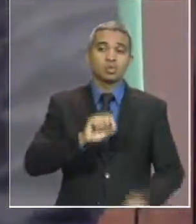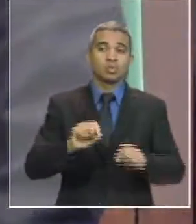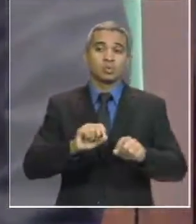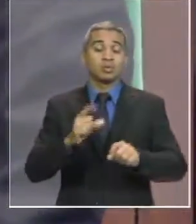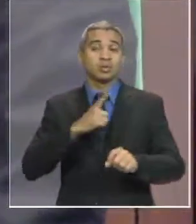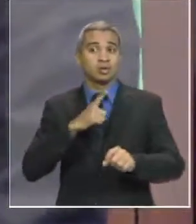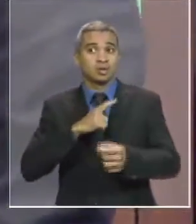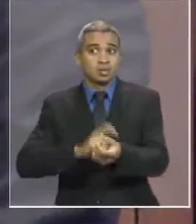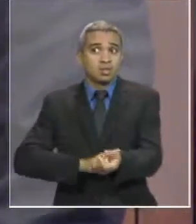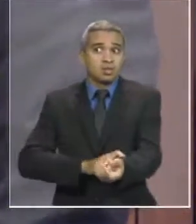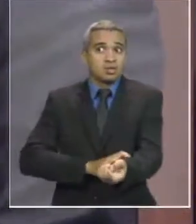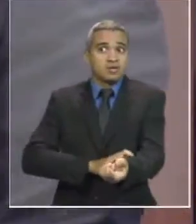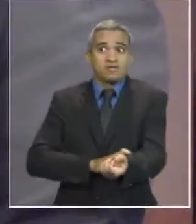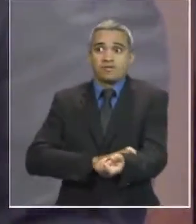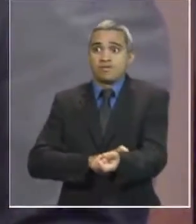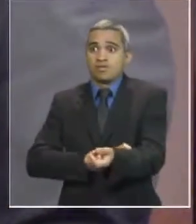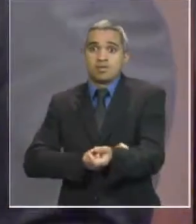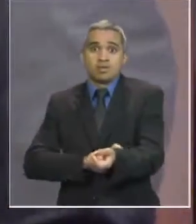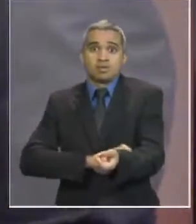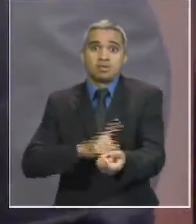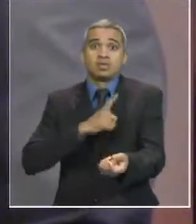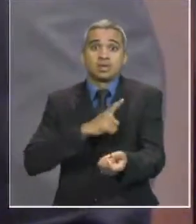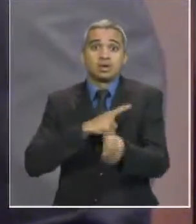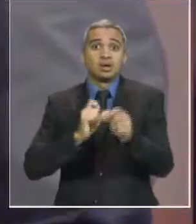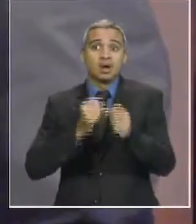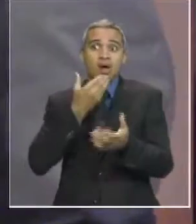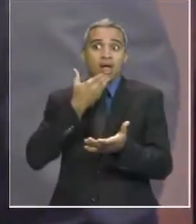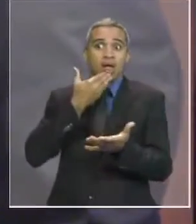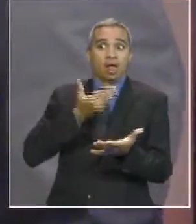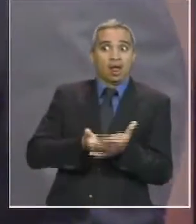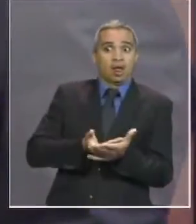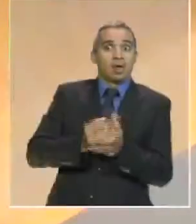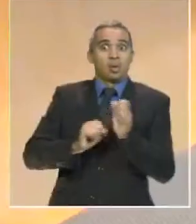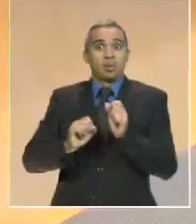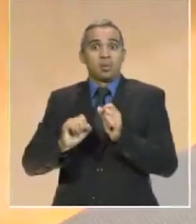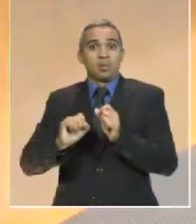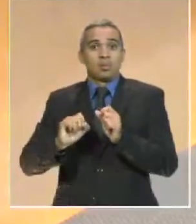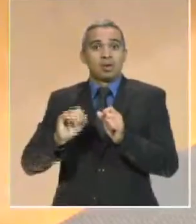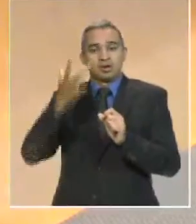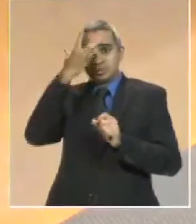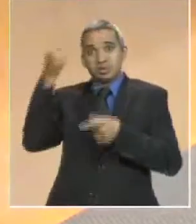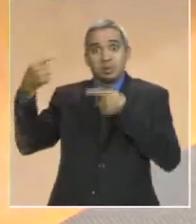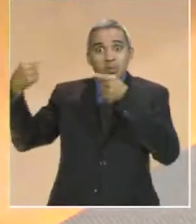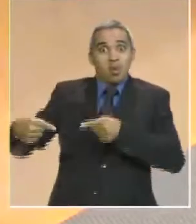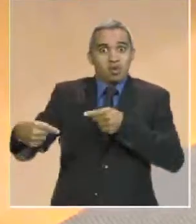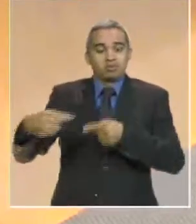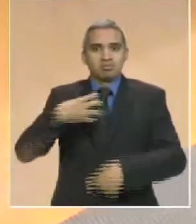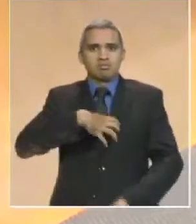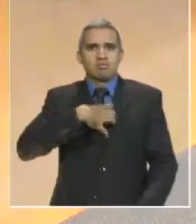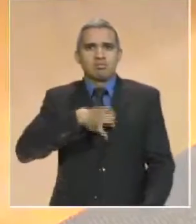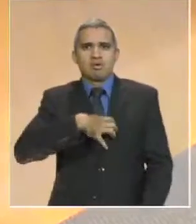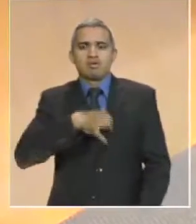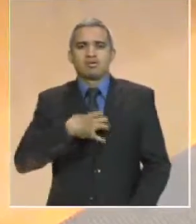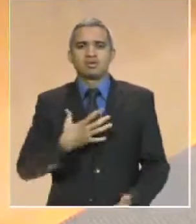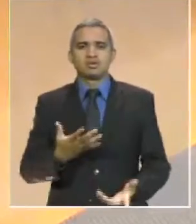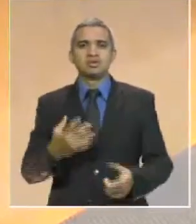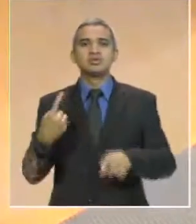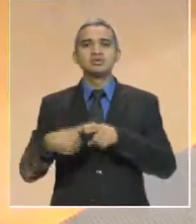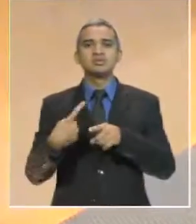espanto, isso causa desespero dos adversários, porque o dinheiro que Timon recebia era o